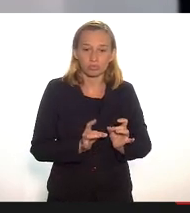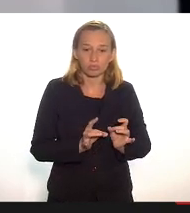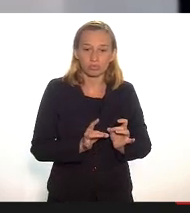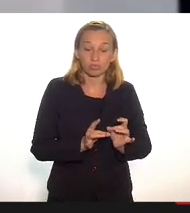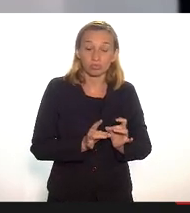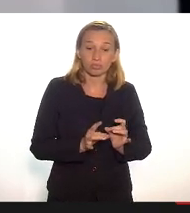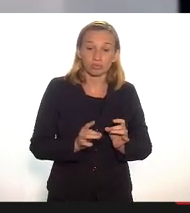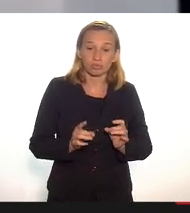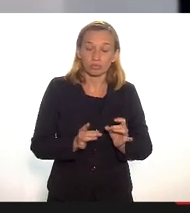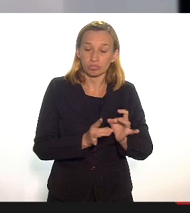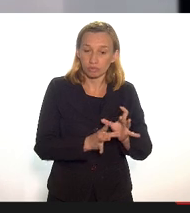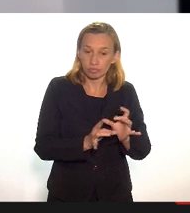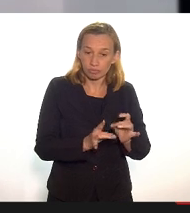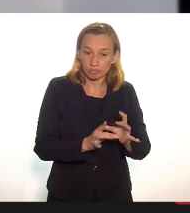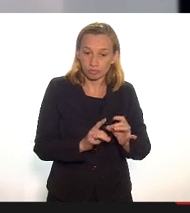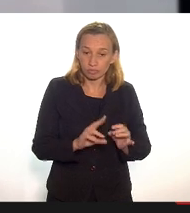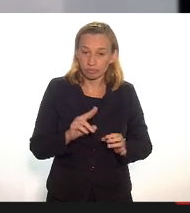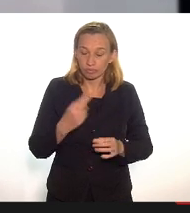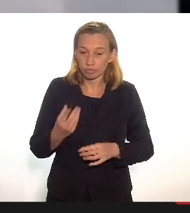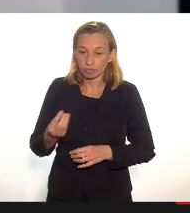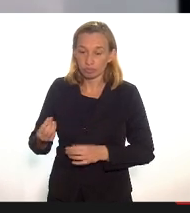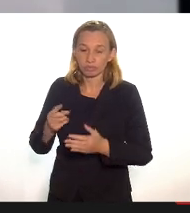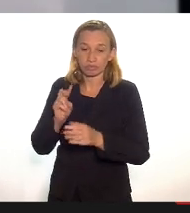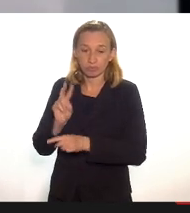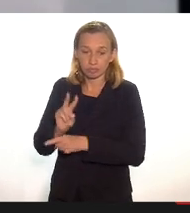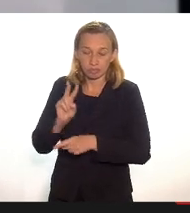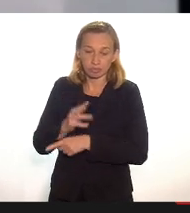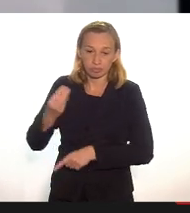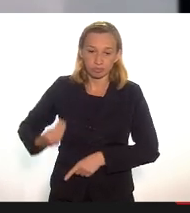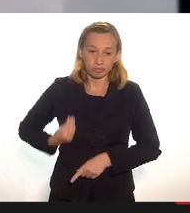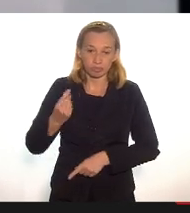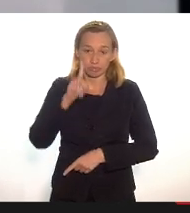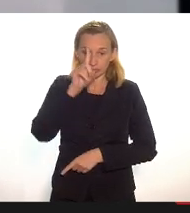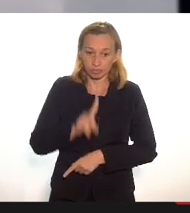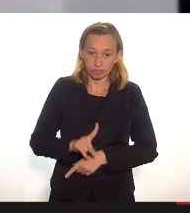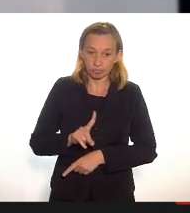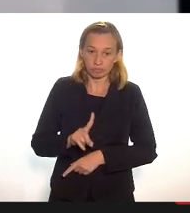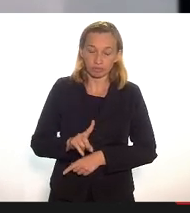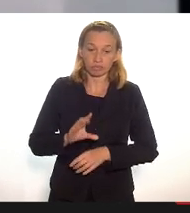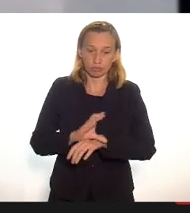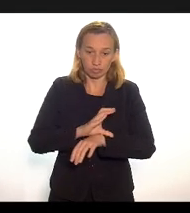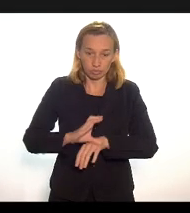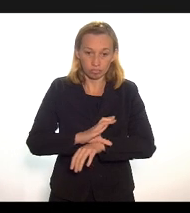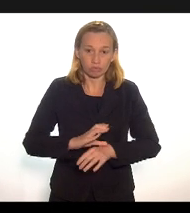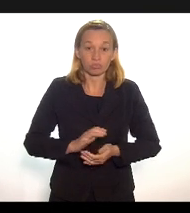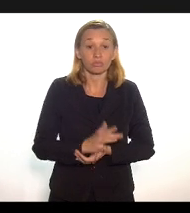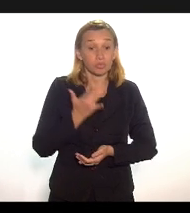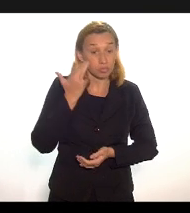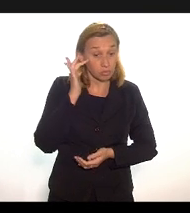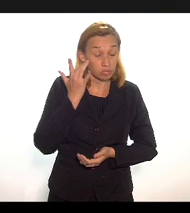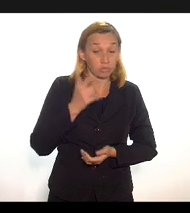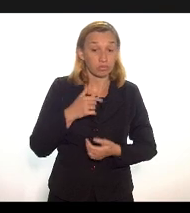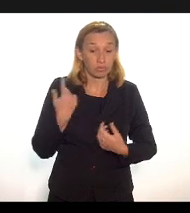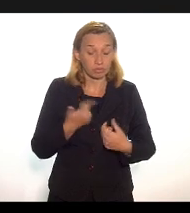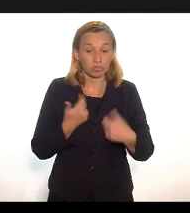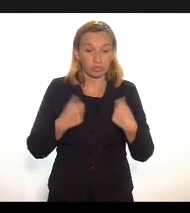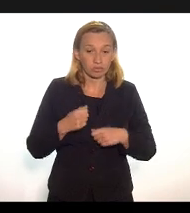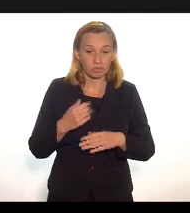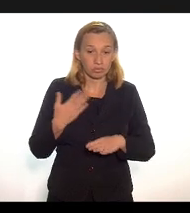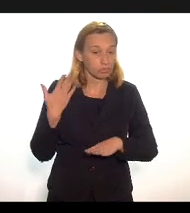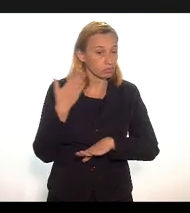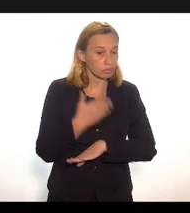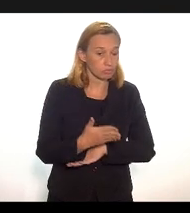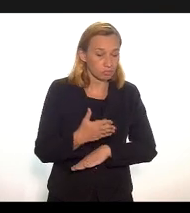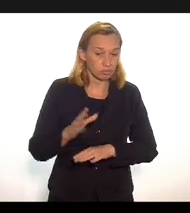sistema, seja na defesa da vida, que é um direito constitucional. Então, eu acho que nós devemos ir diretamente ao